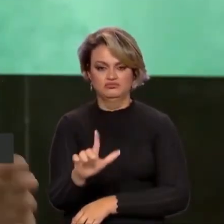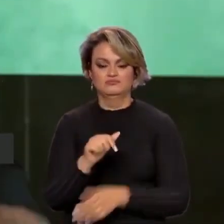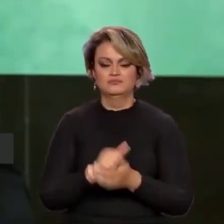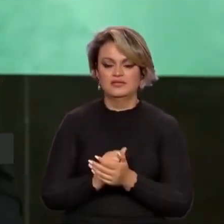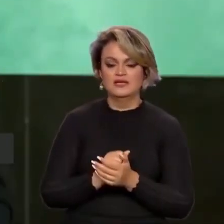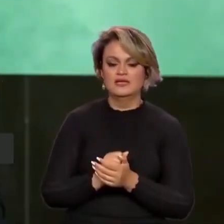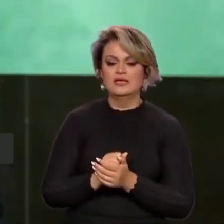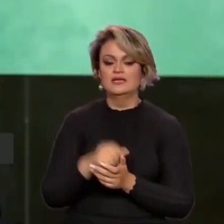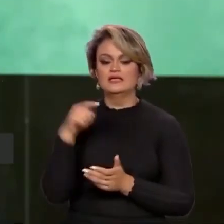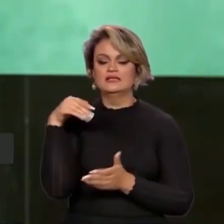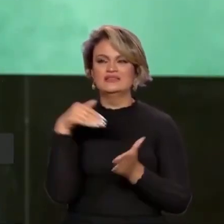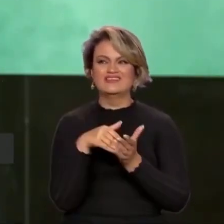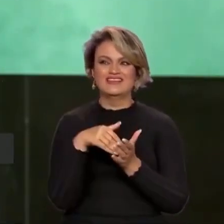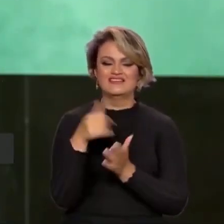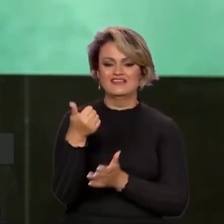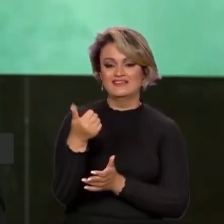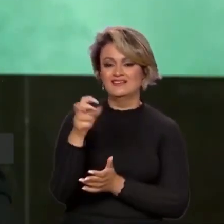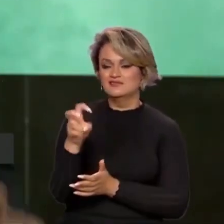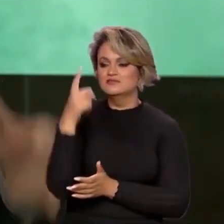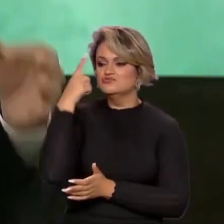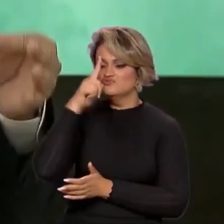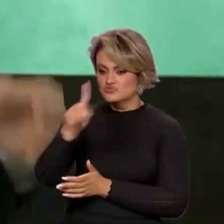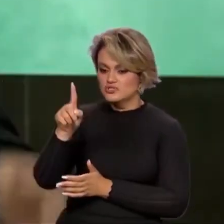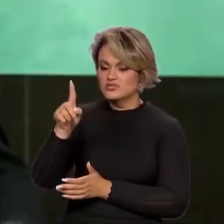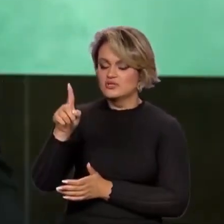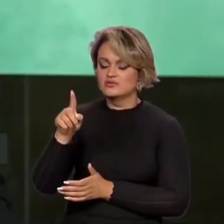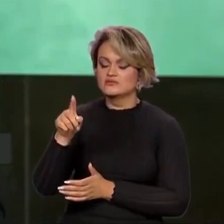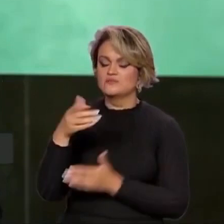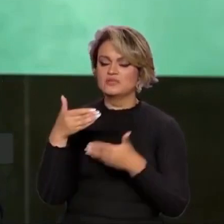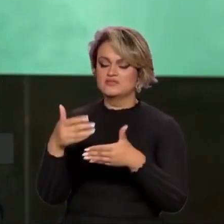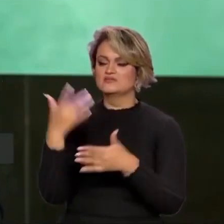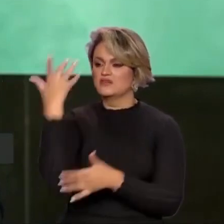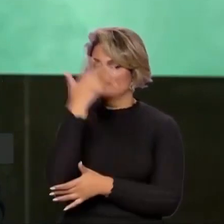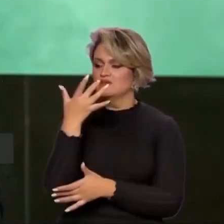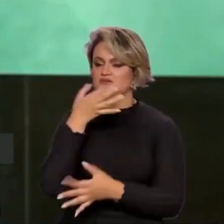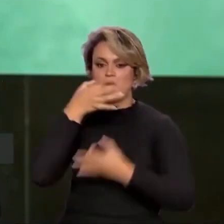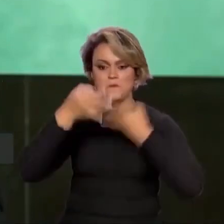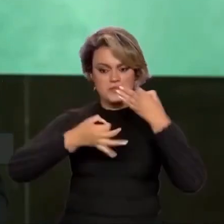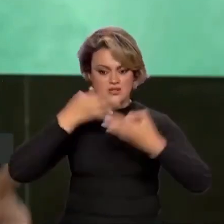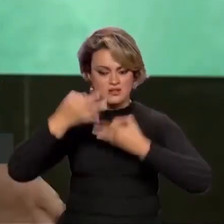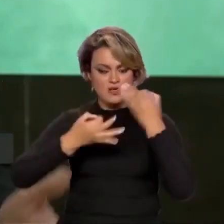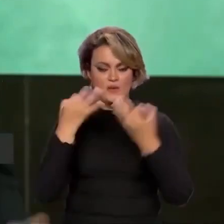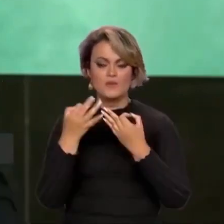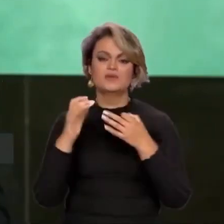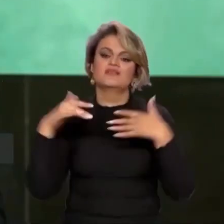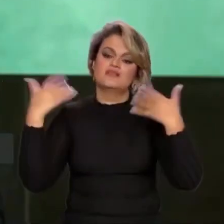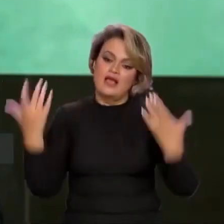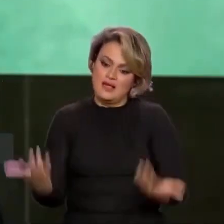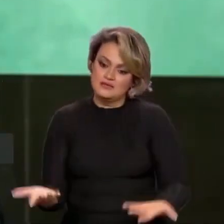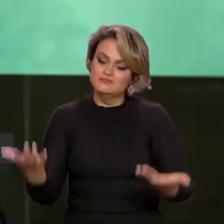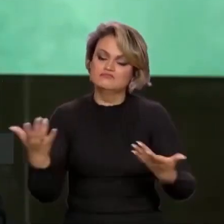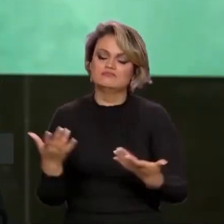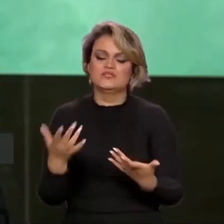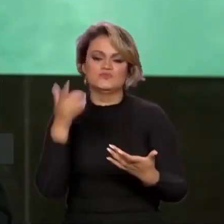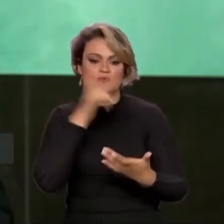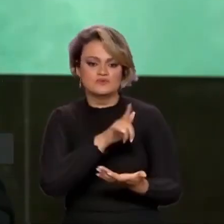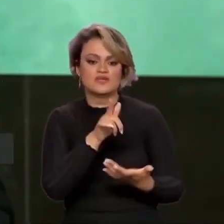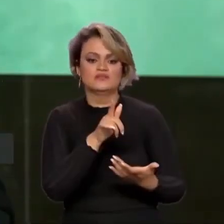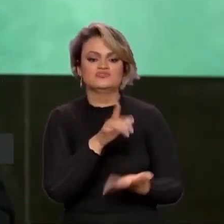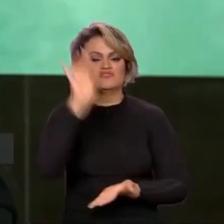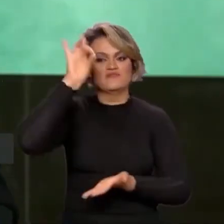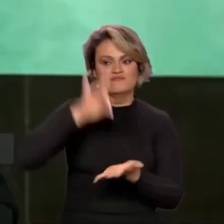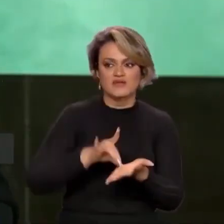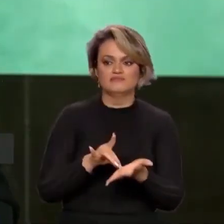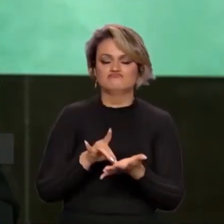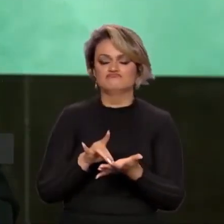definido em até 15 dias, a Fazenda dará o seu parecer e aí sim se pode efetivamente